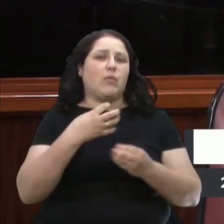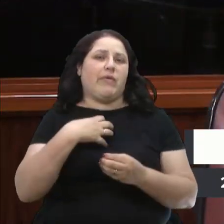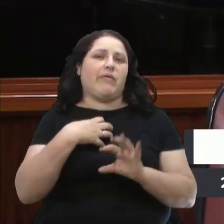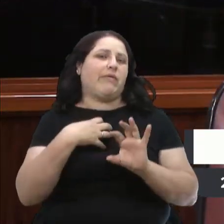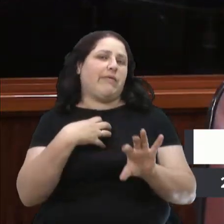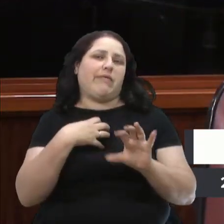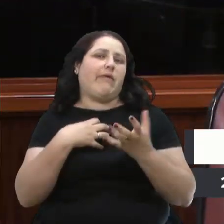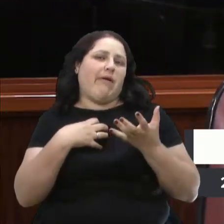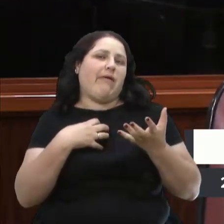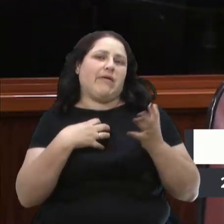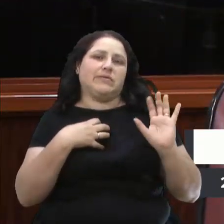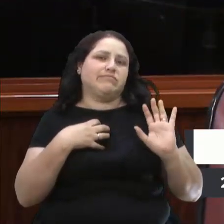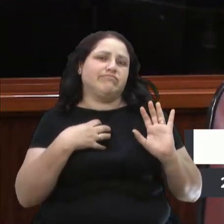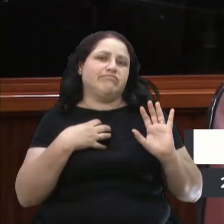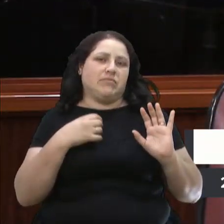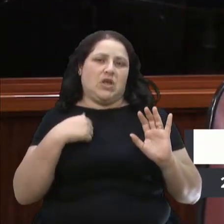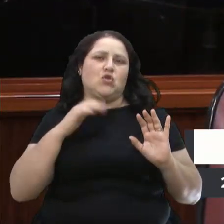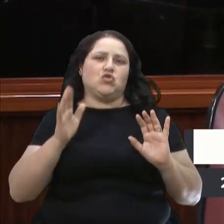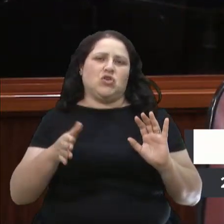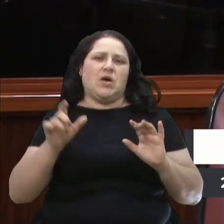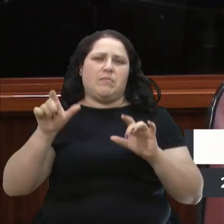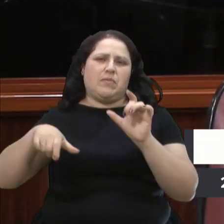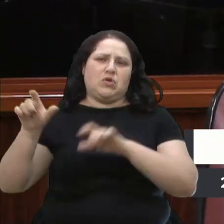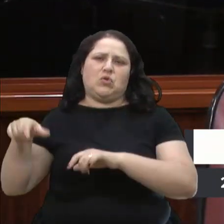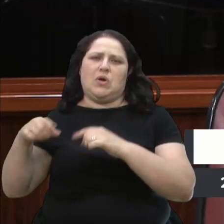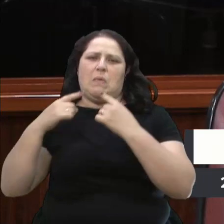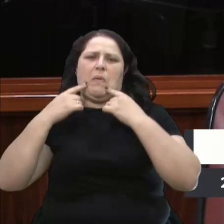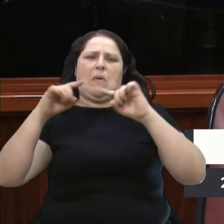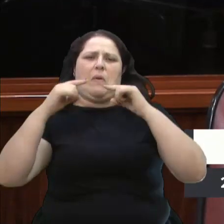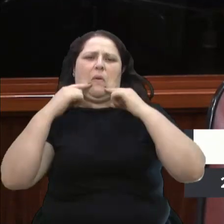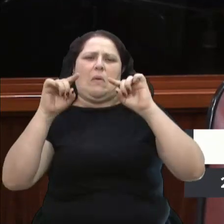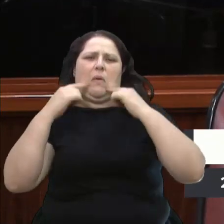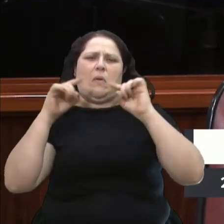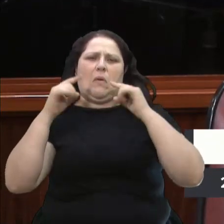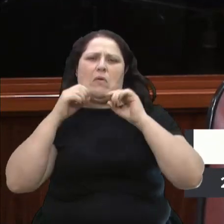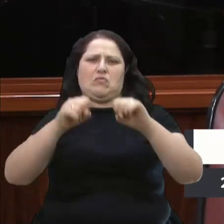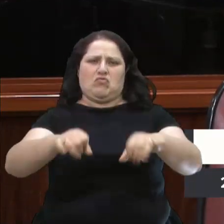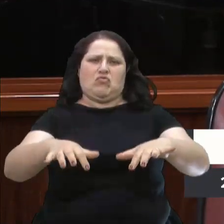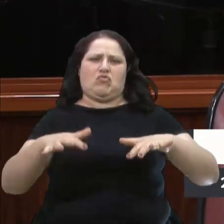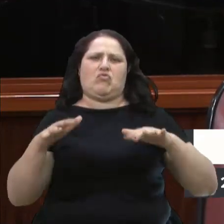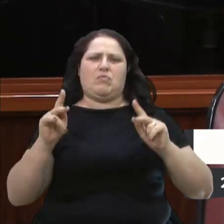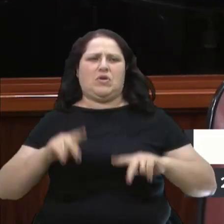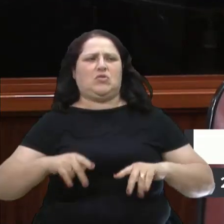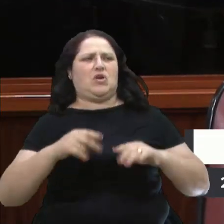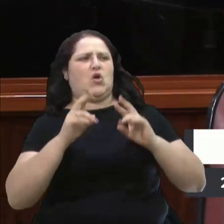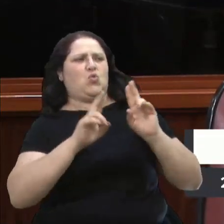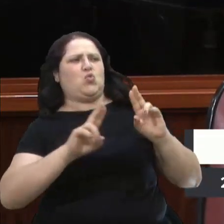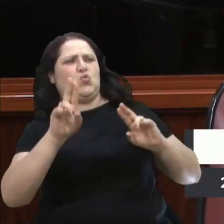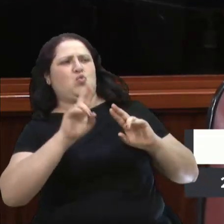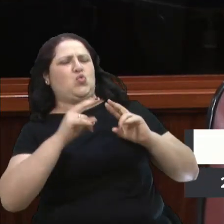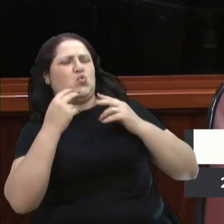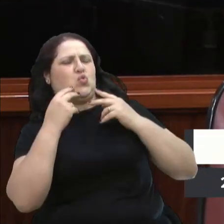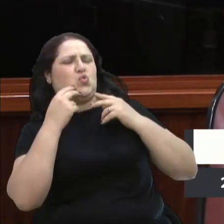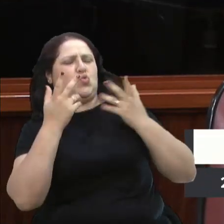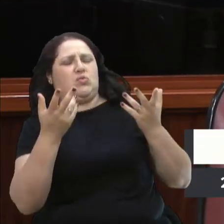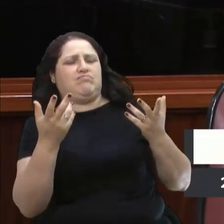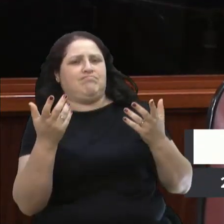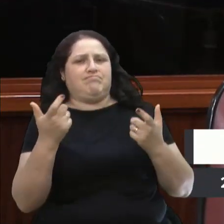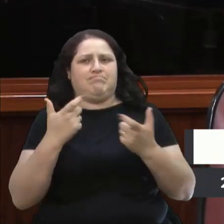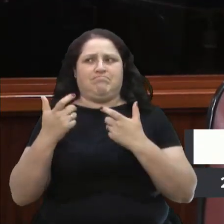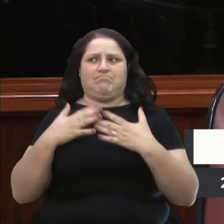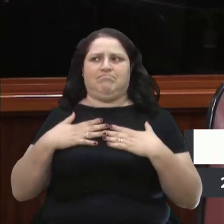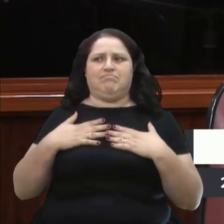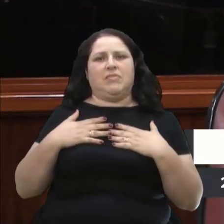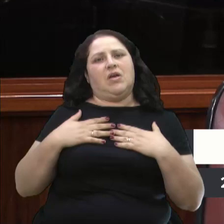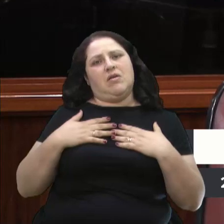quiser. Eu já fui vaiado aqui, hostilizado com plenário cheio, enfim, quem tem posição. Aliás, eu acho que o grande